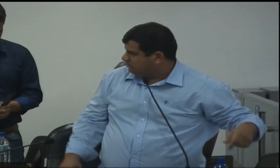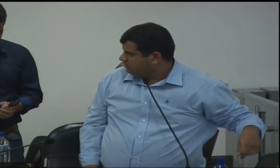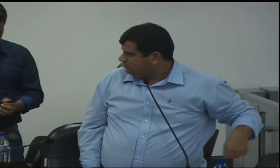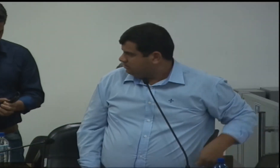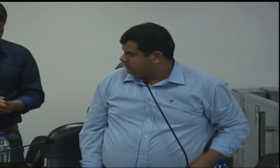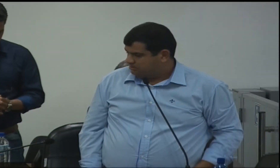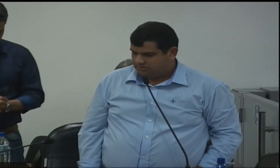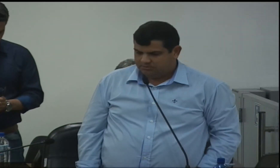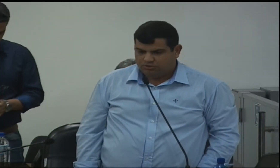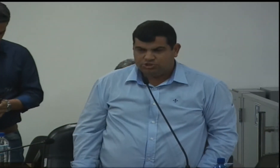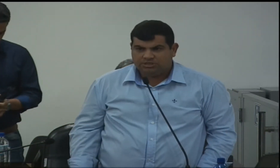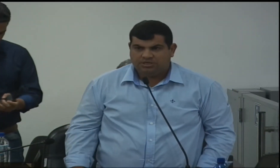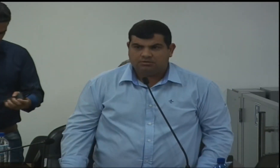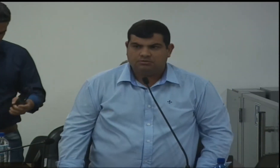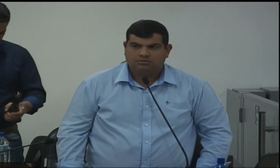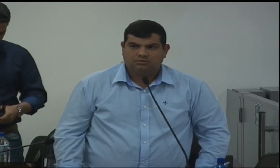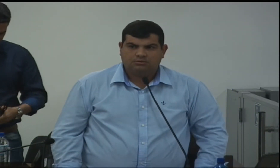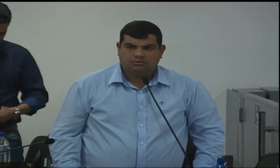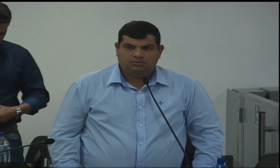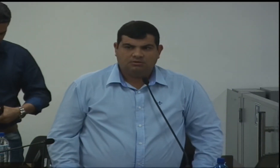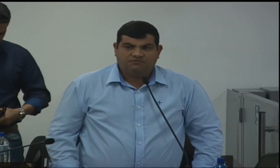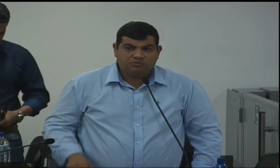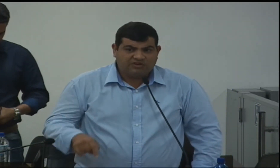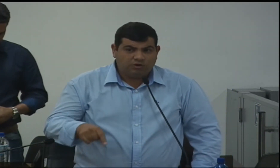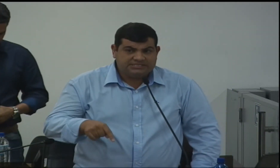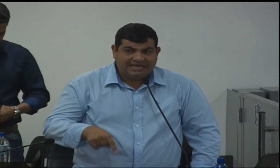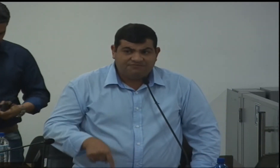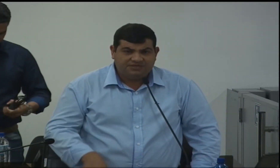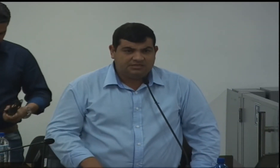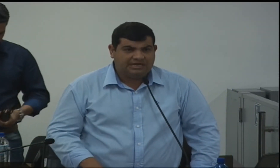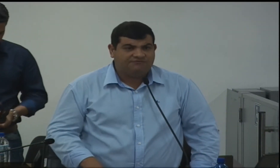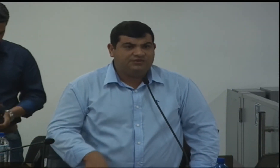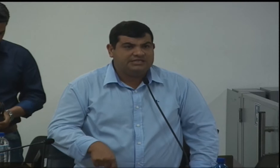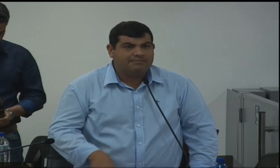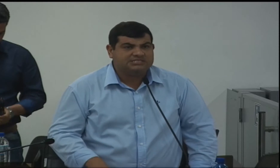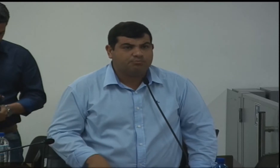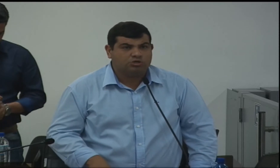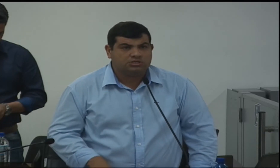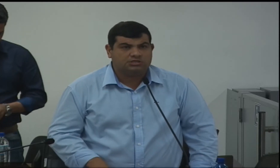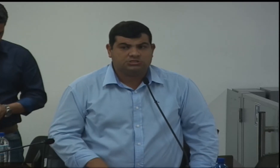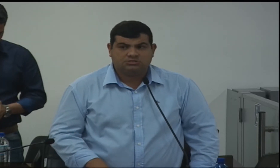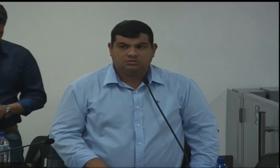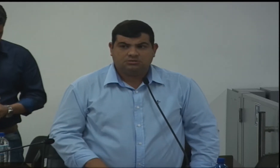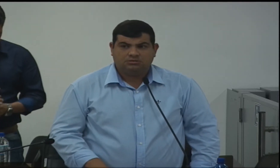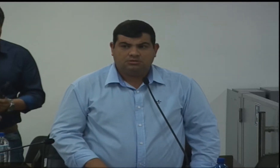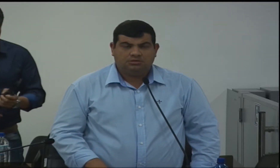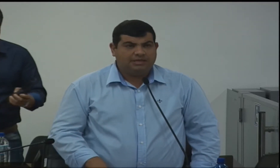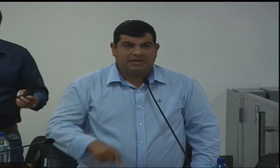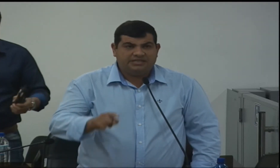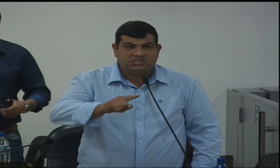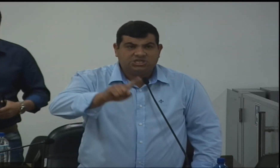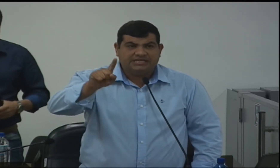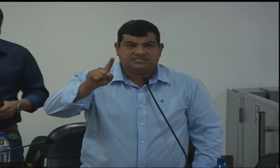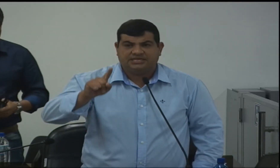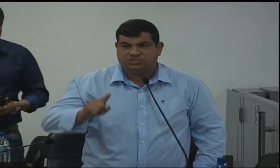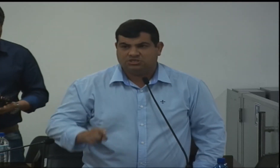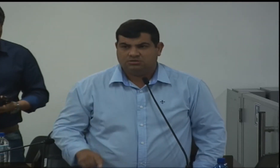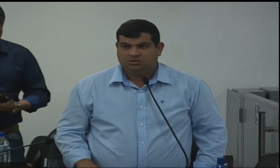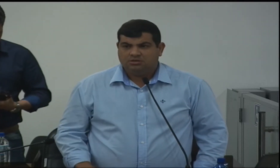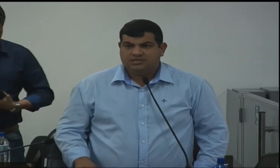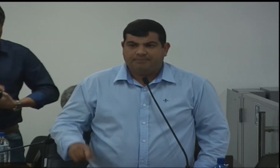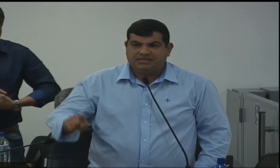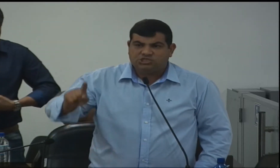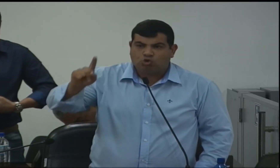do Rio de Janeiro. Vamos valorizar a vida é mais importante. Independente de quem